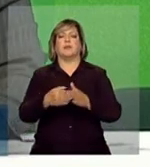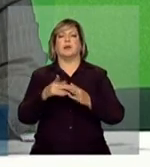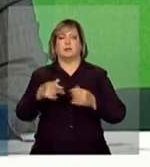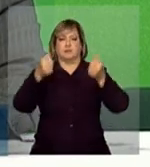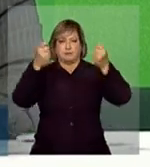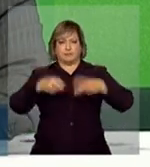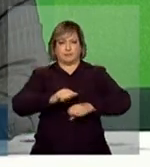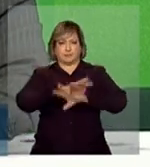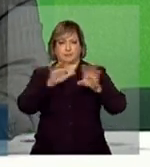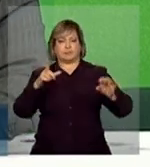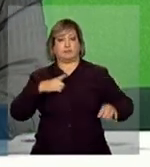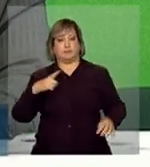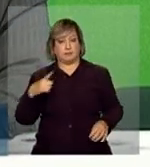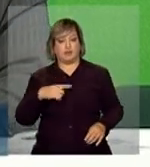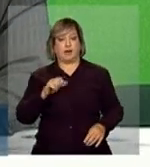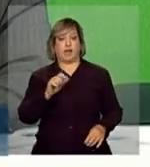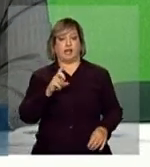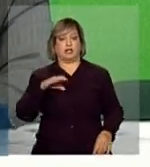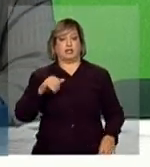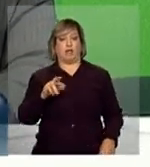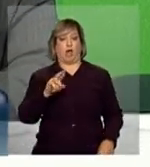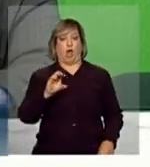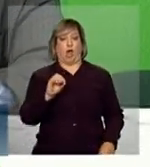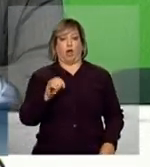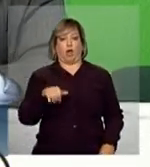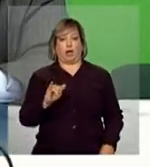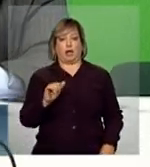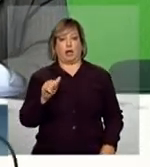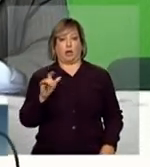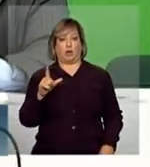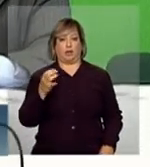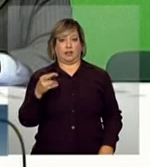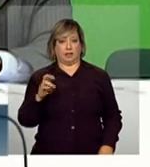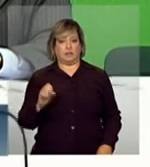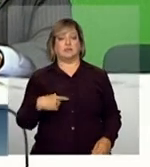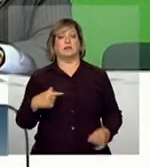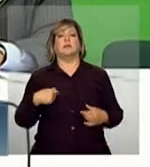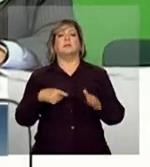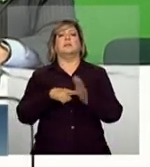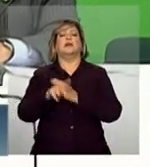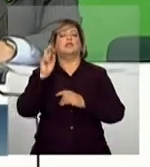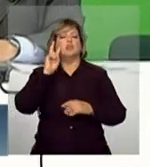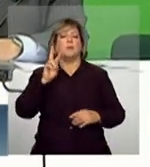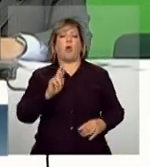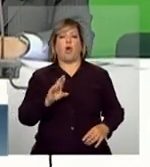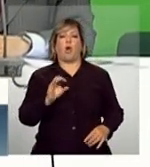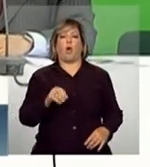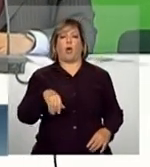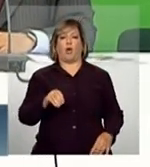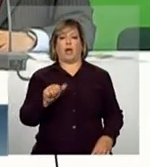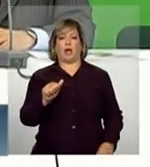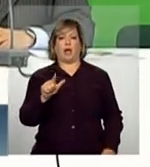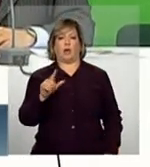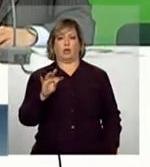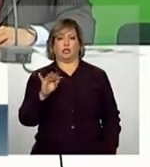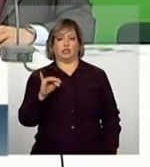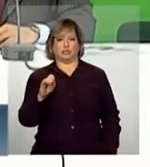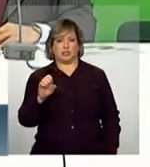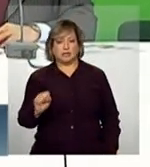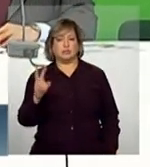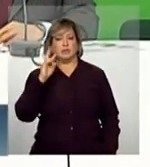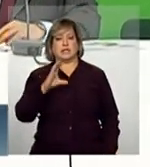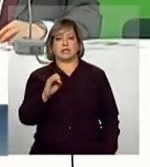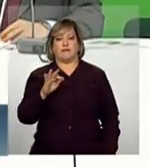Peter Murphy, da agência Reuters. Só quero entender, então, a cobrança dos royalties do CFEM é sobre o